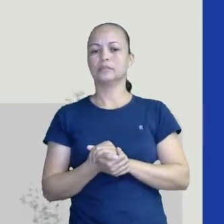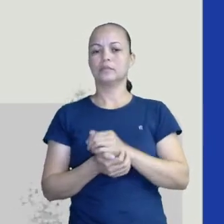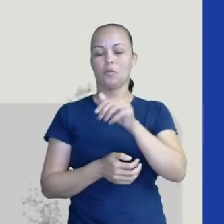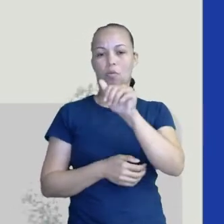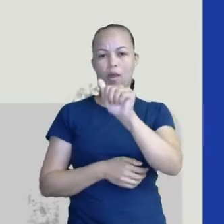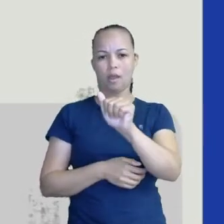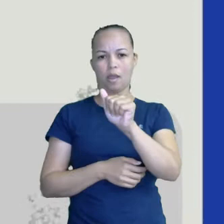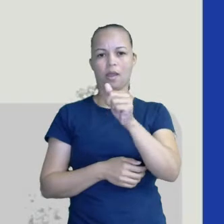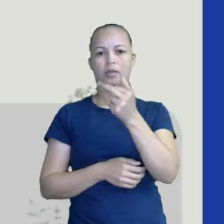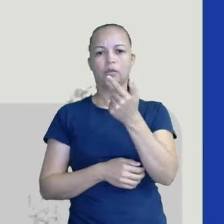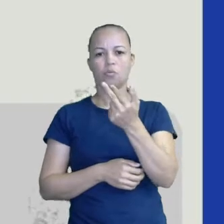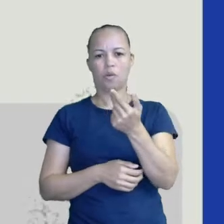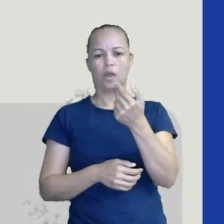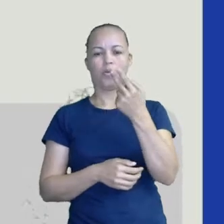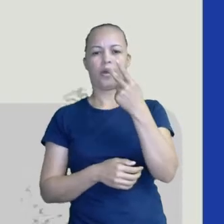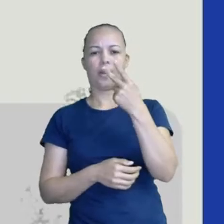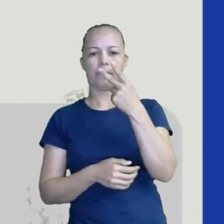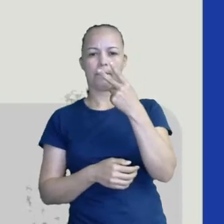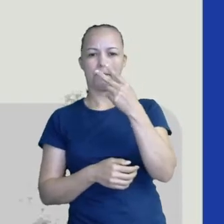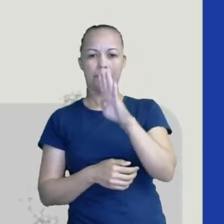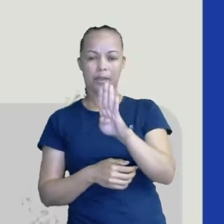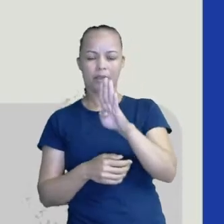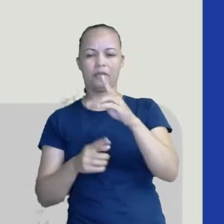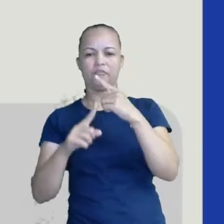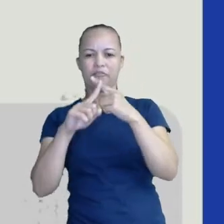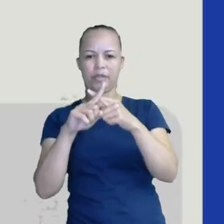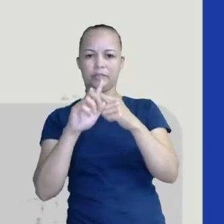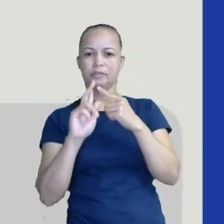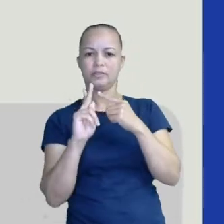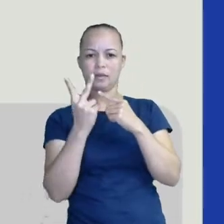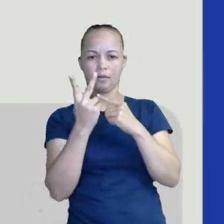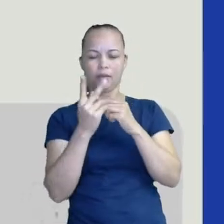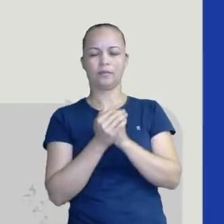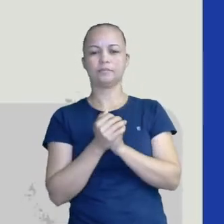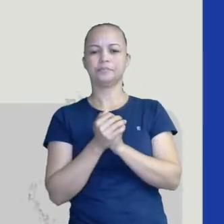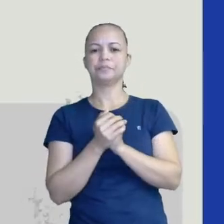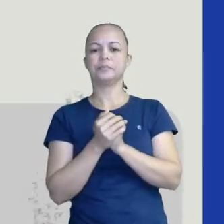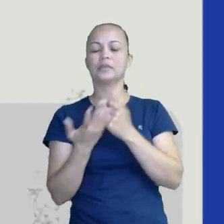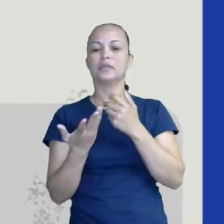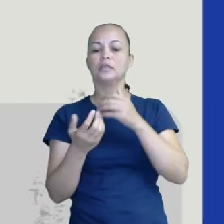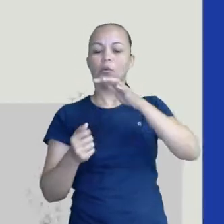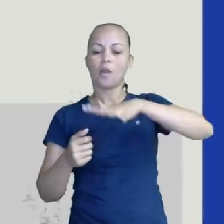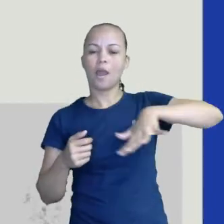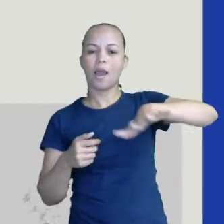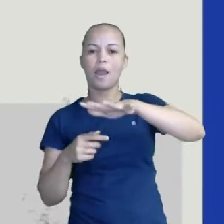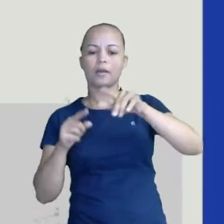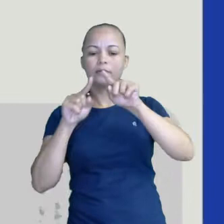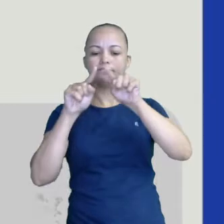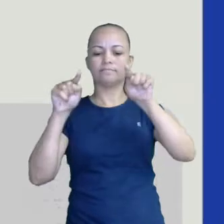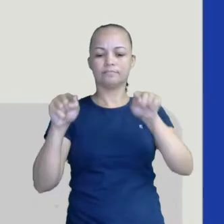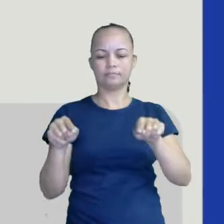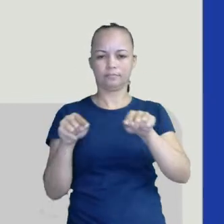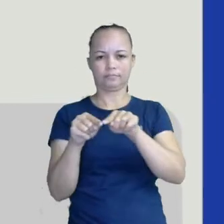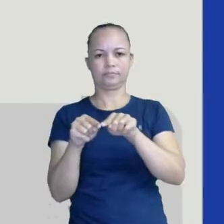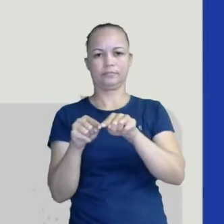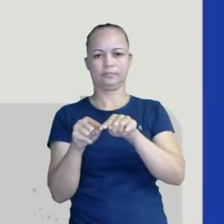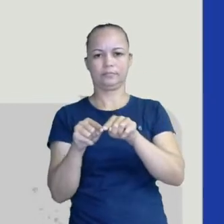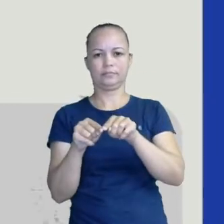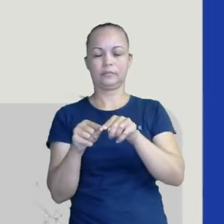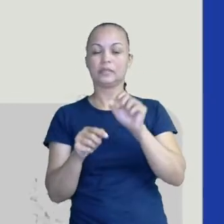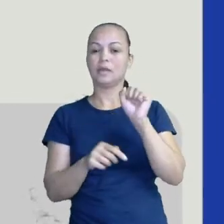igual AB X H que essa fórmula é para a área do quadrado